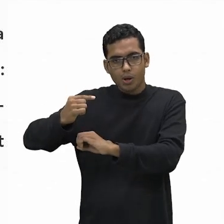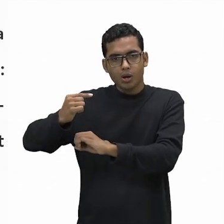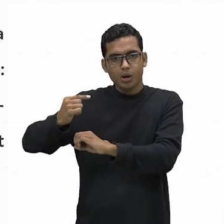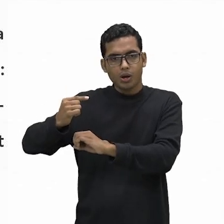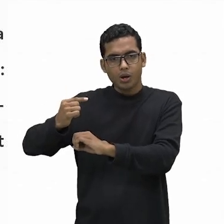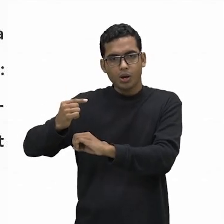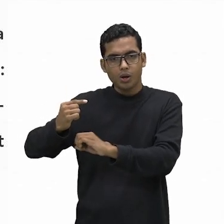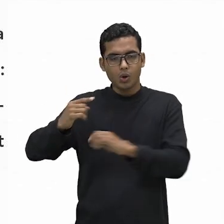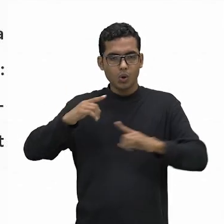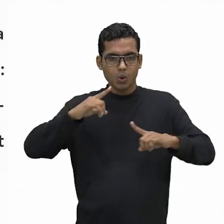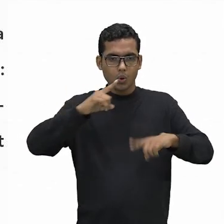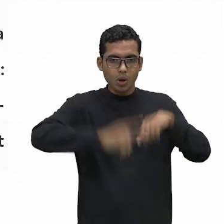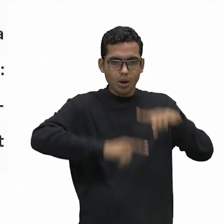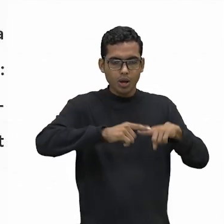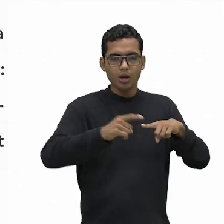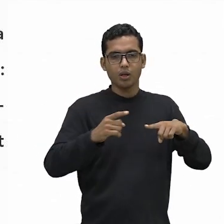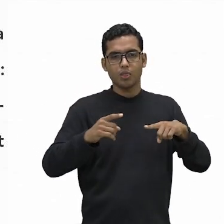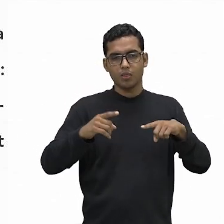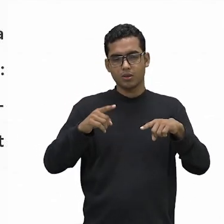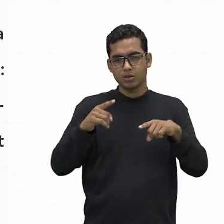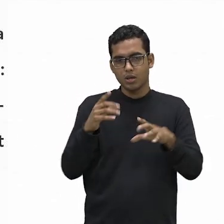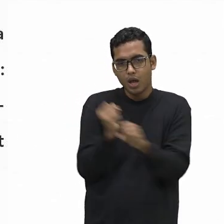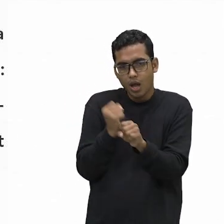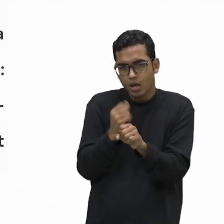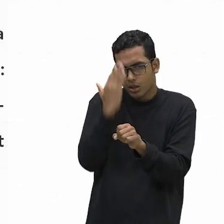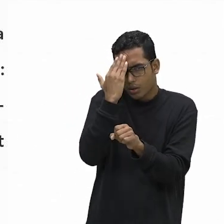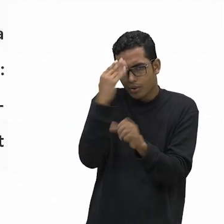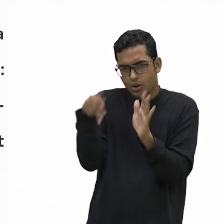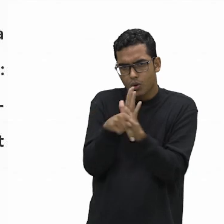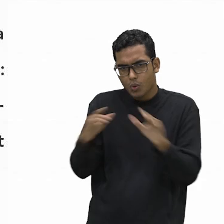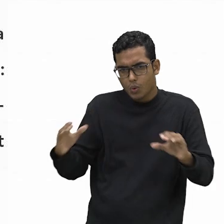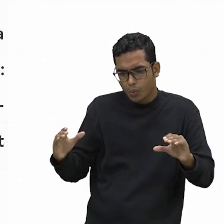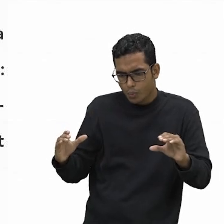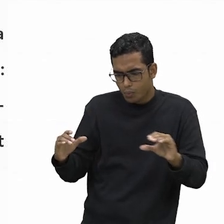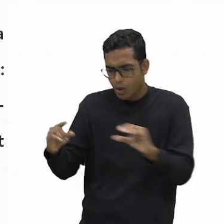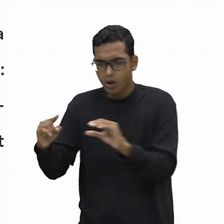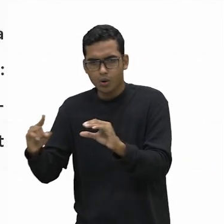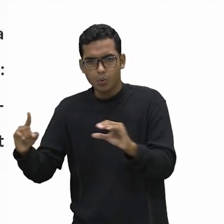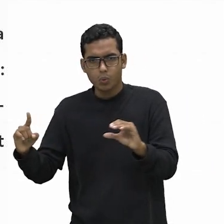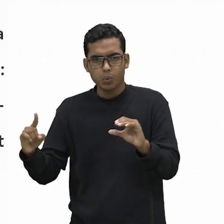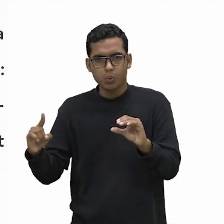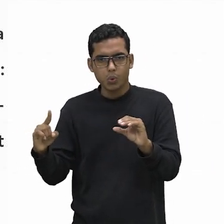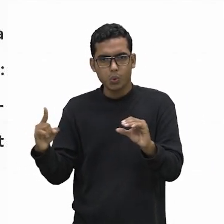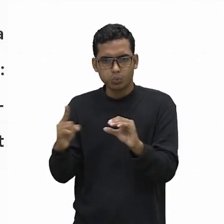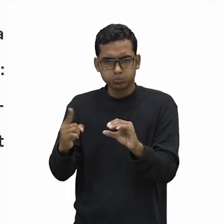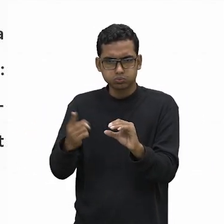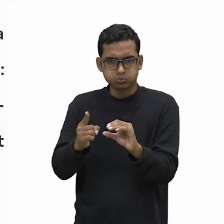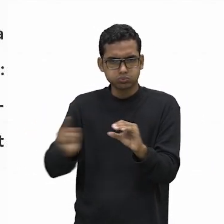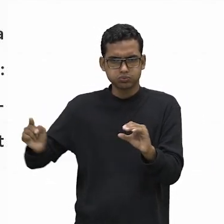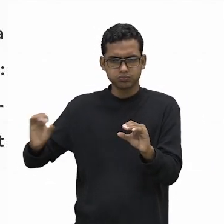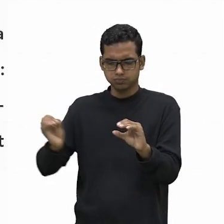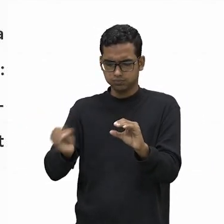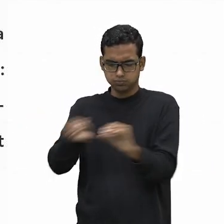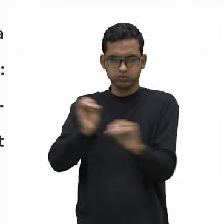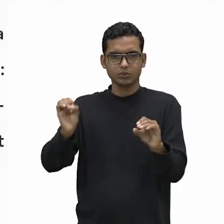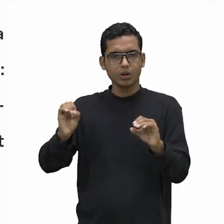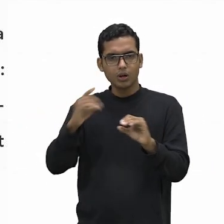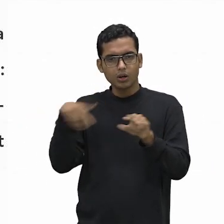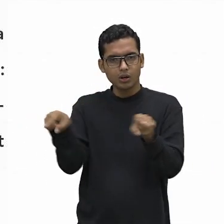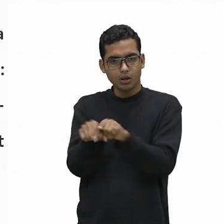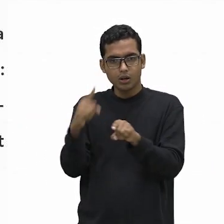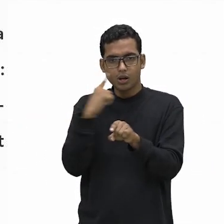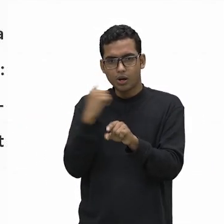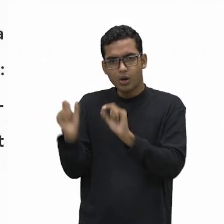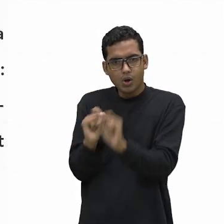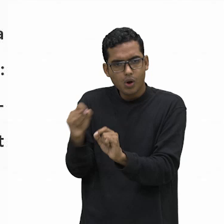medição, sofre o que alguns gostam de chamar de colapso, passando a ter uma posição bem definida. A natureza dessa